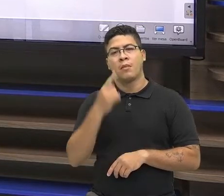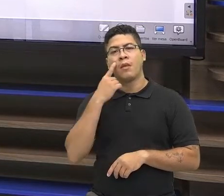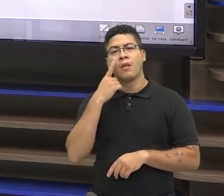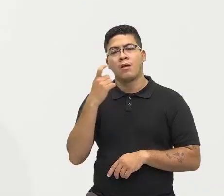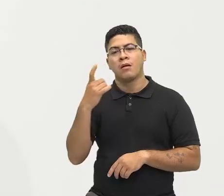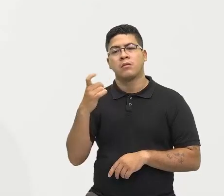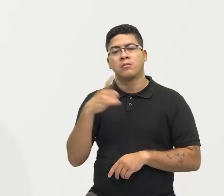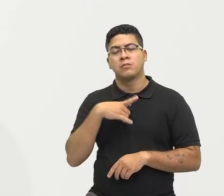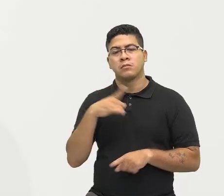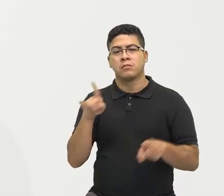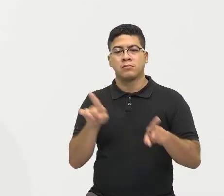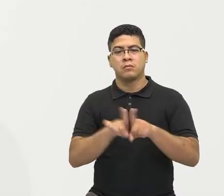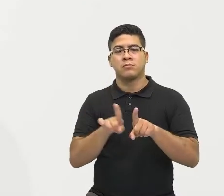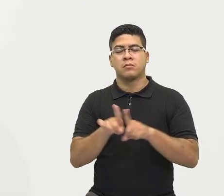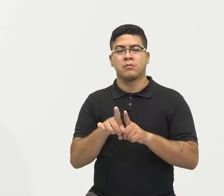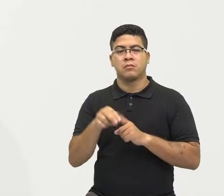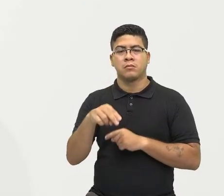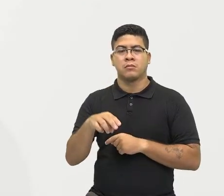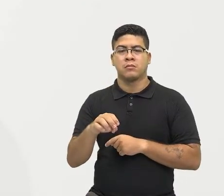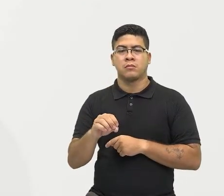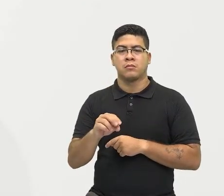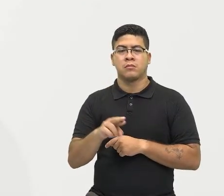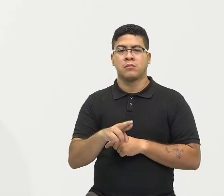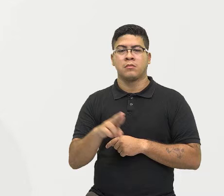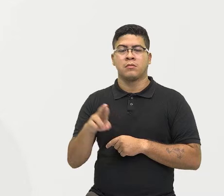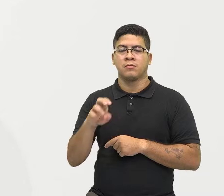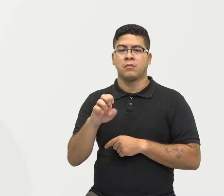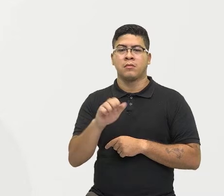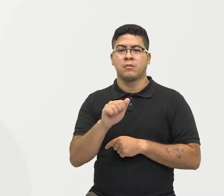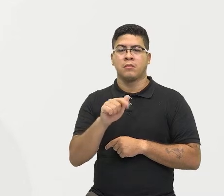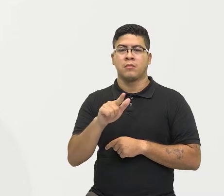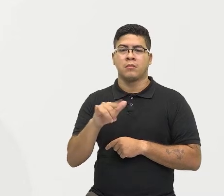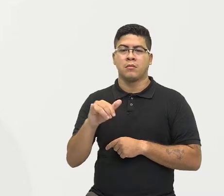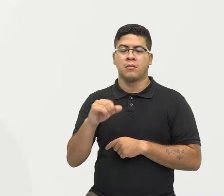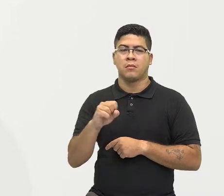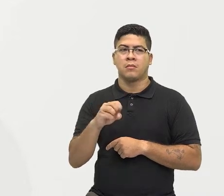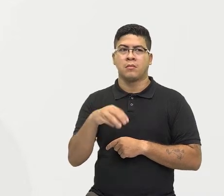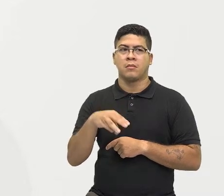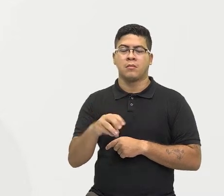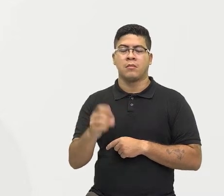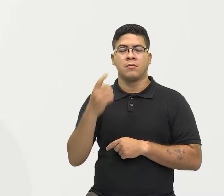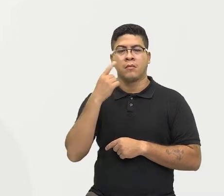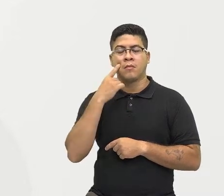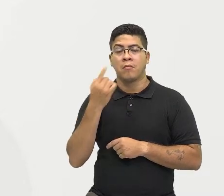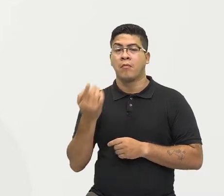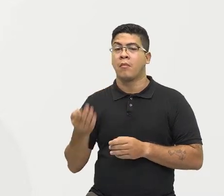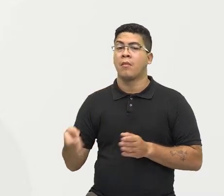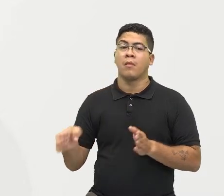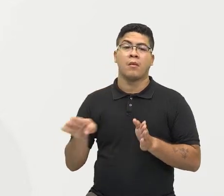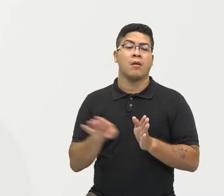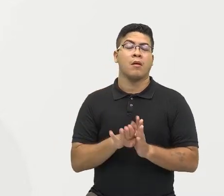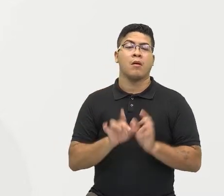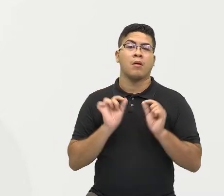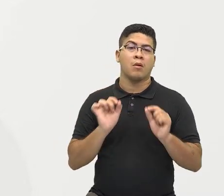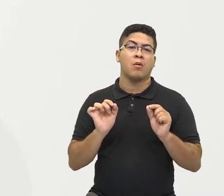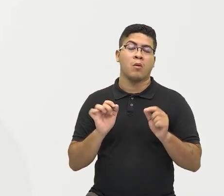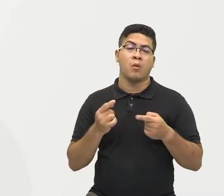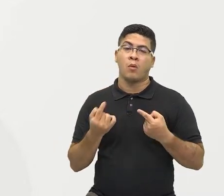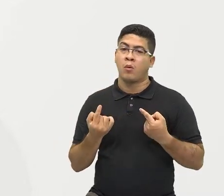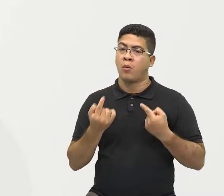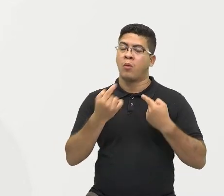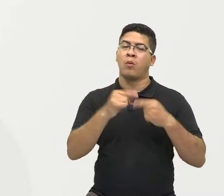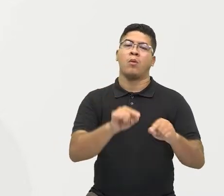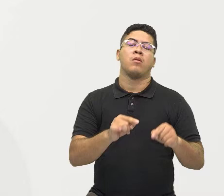o neorrealismo, ele veio, né, contra a